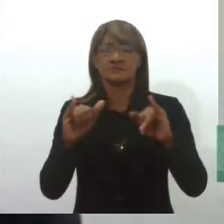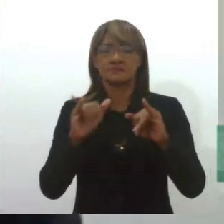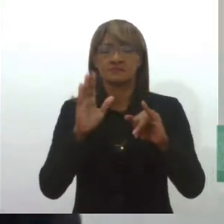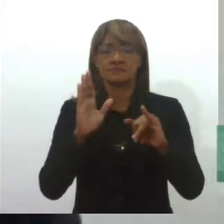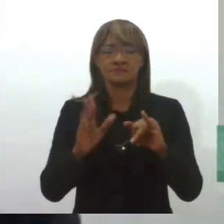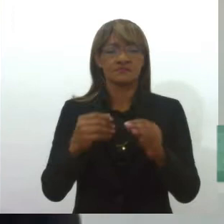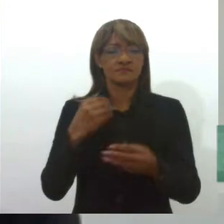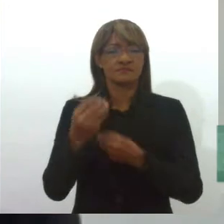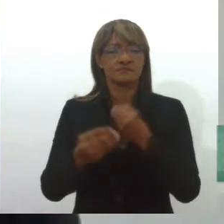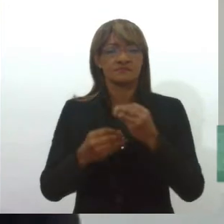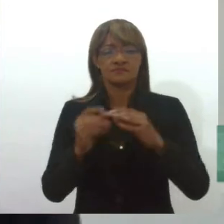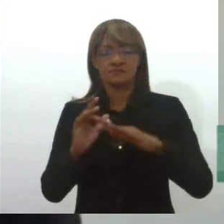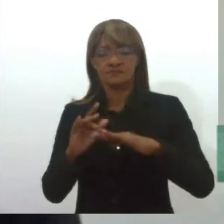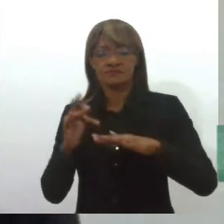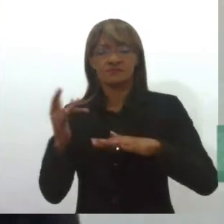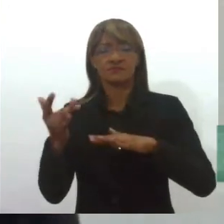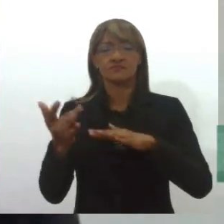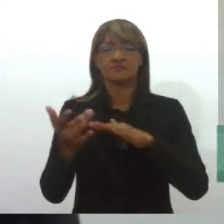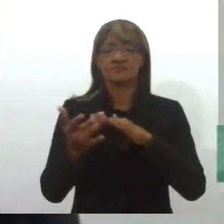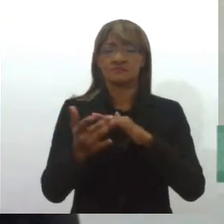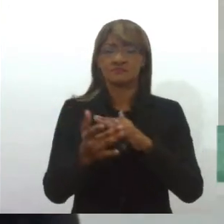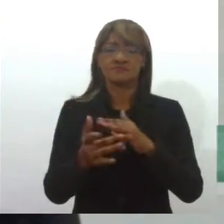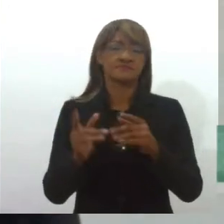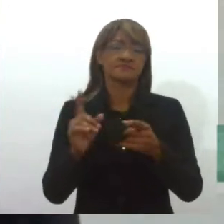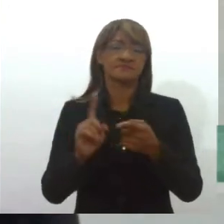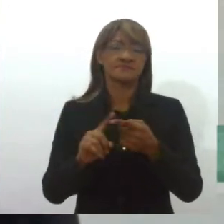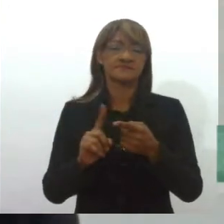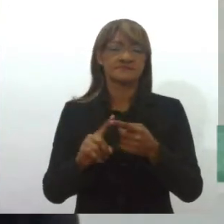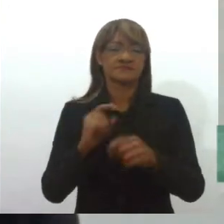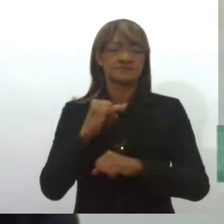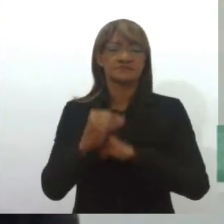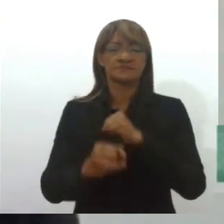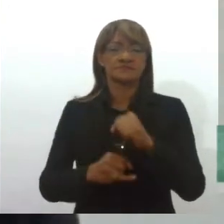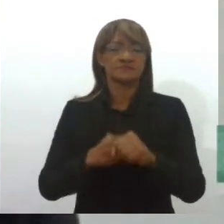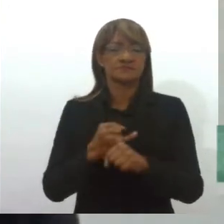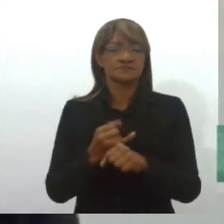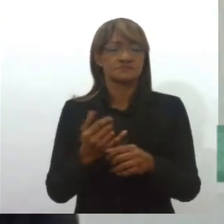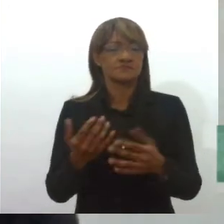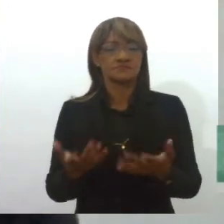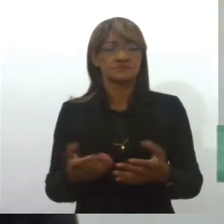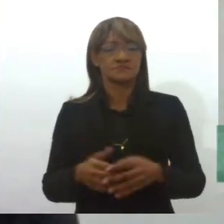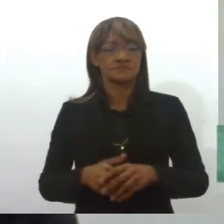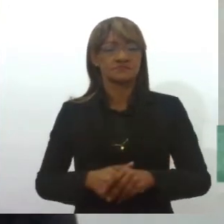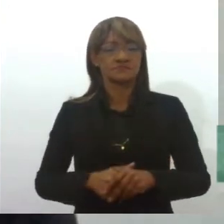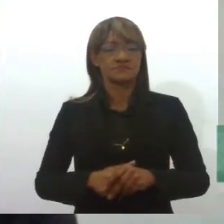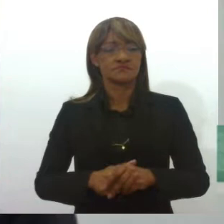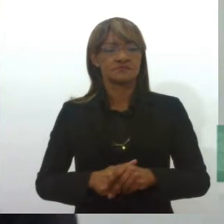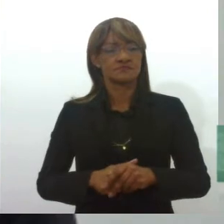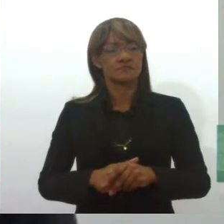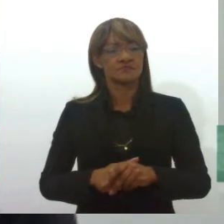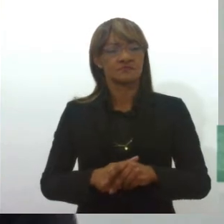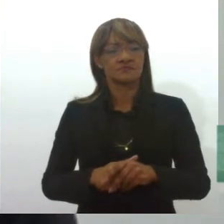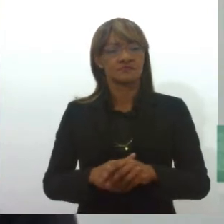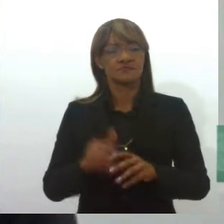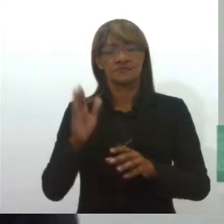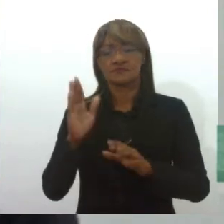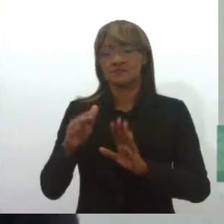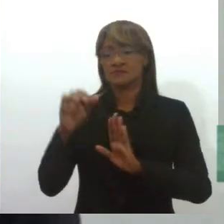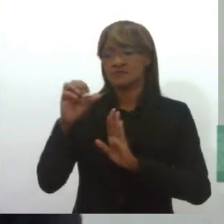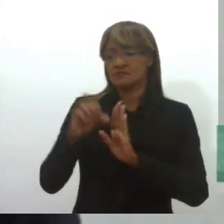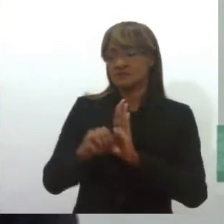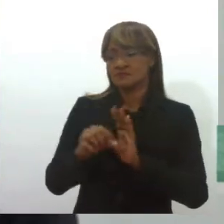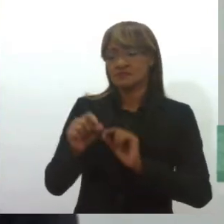nas redes sociais, na internet, onde grande parte desses crimes está sendo praticado